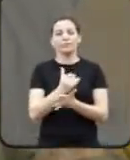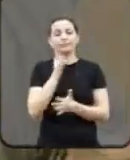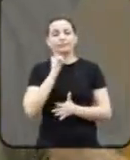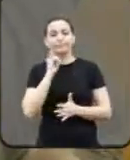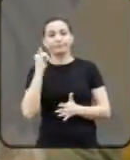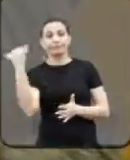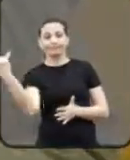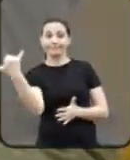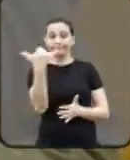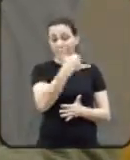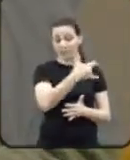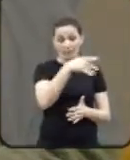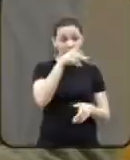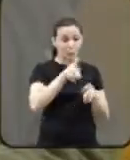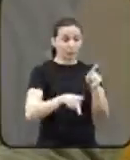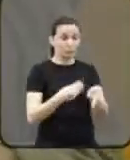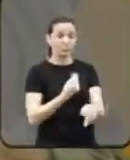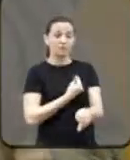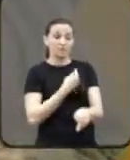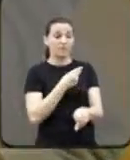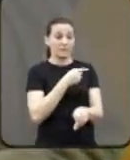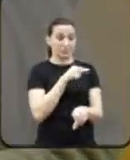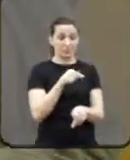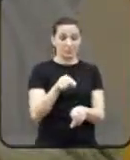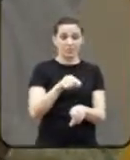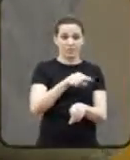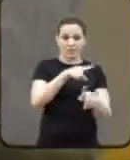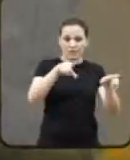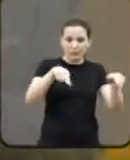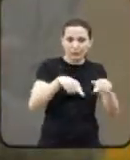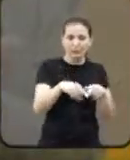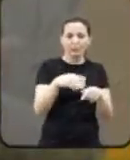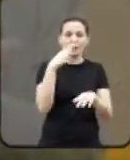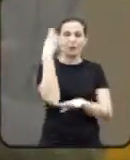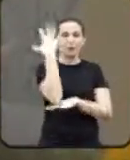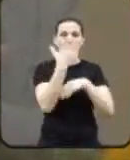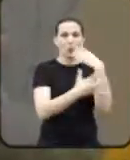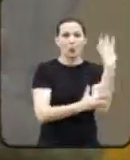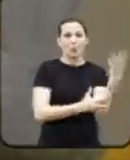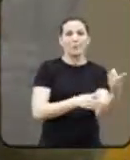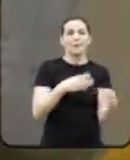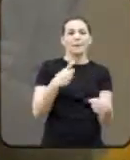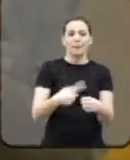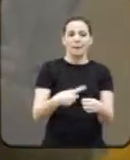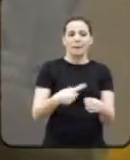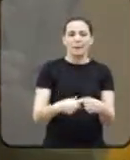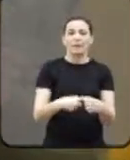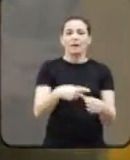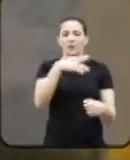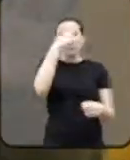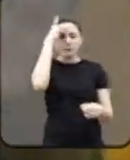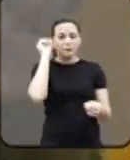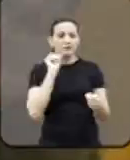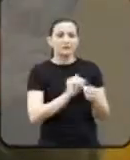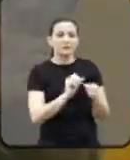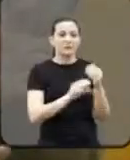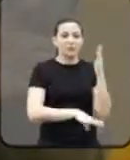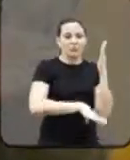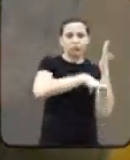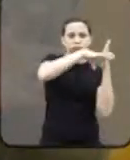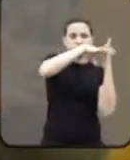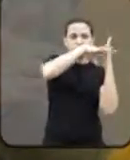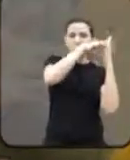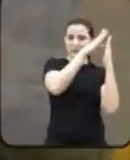a maioria dos vereadores aprovaram, e acabou passando, e eu fui informar a população do bairro, dizendo, olha, vocês vão perder essa praça, porque